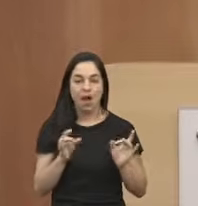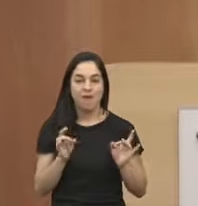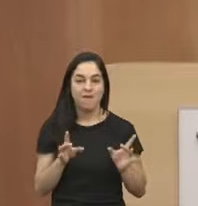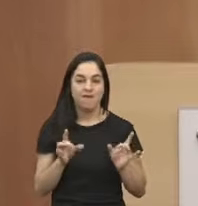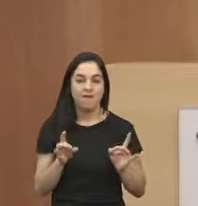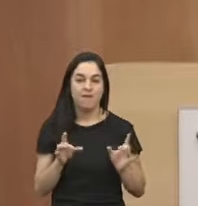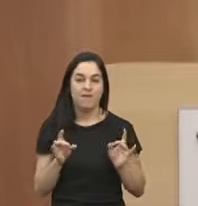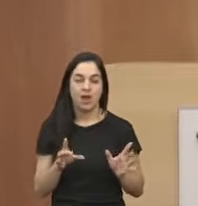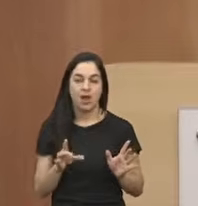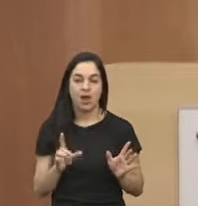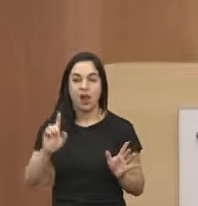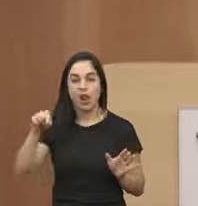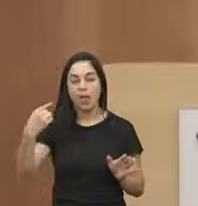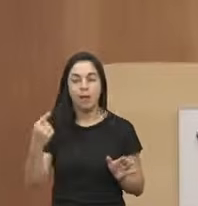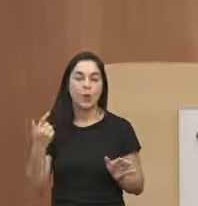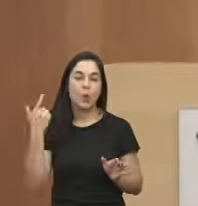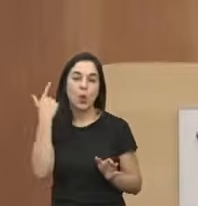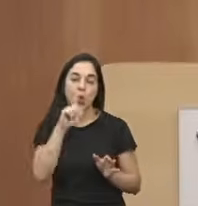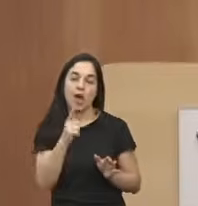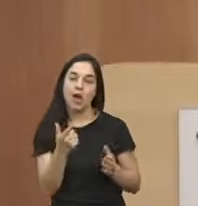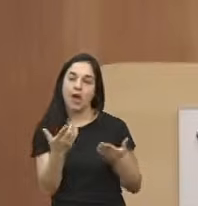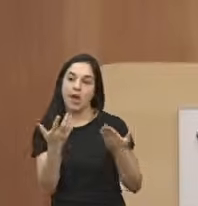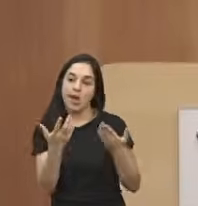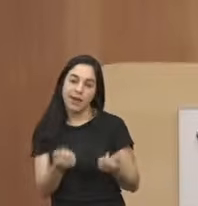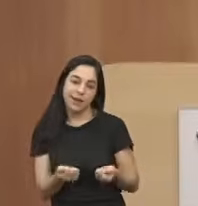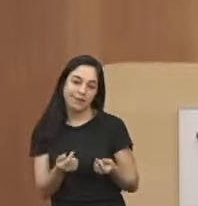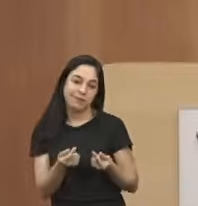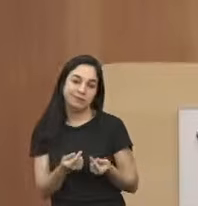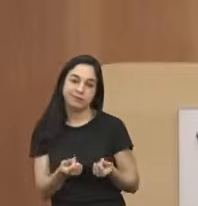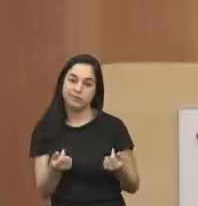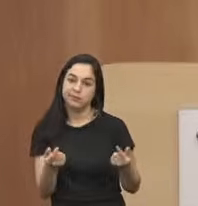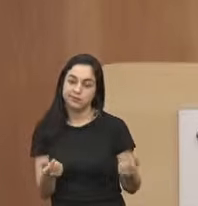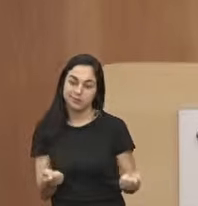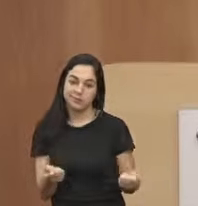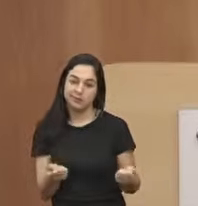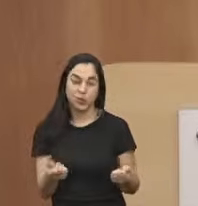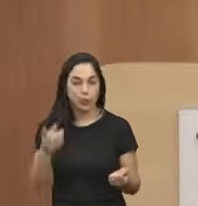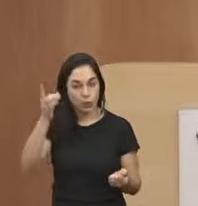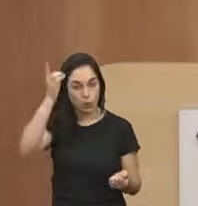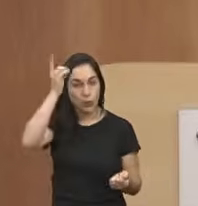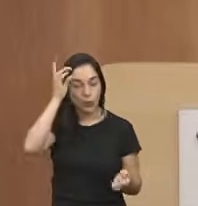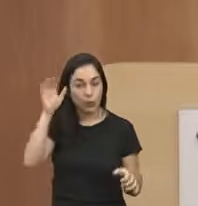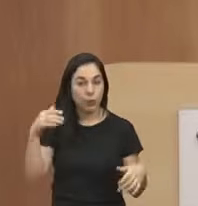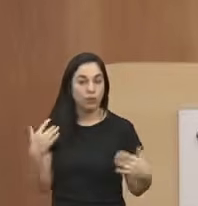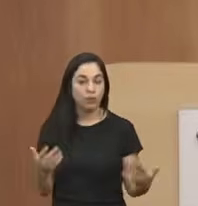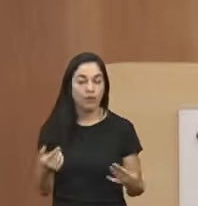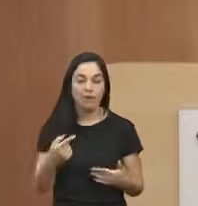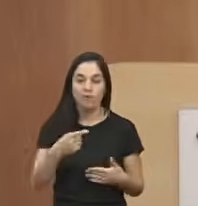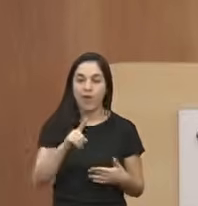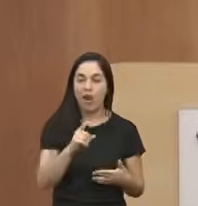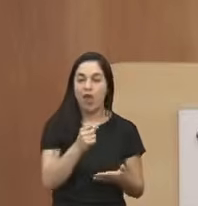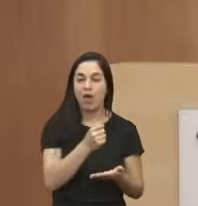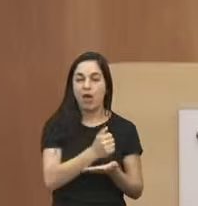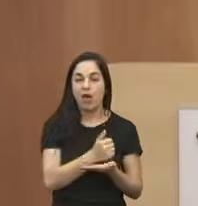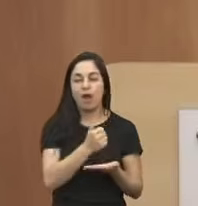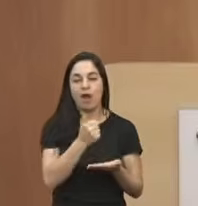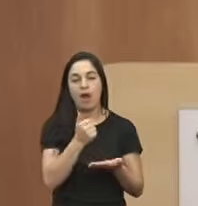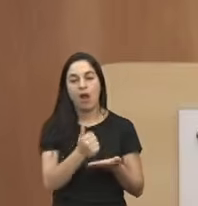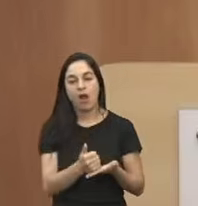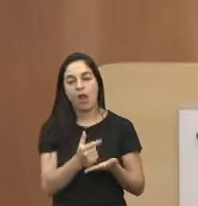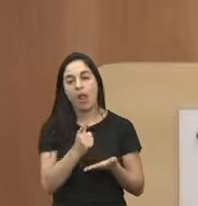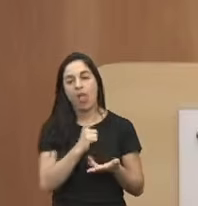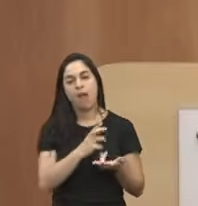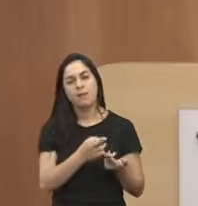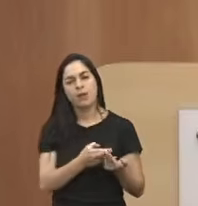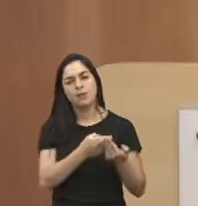para depois ele receber do proprietário. Eles vão para o cartório, vão para todo lugar. Tem uma responsabilidade